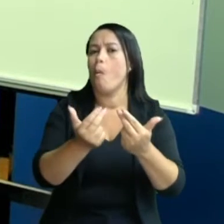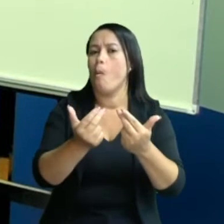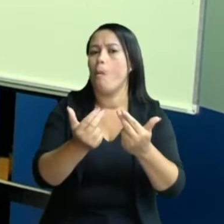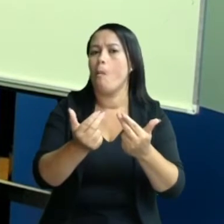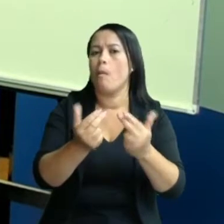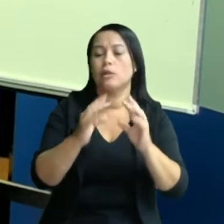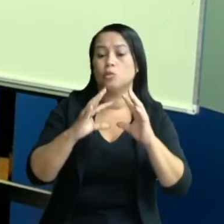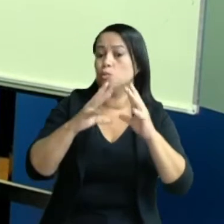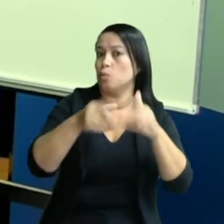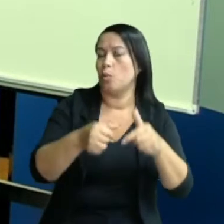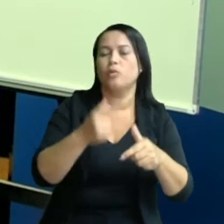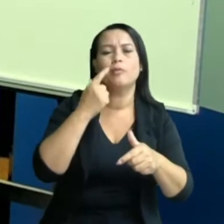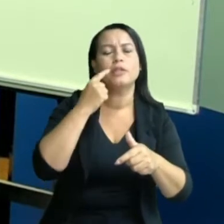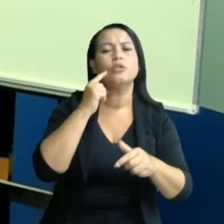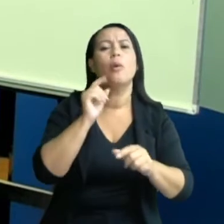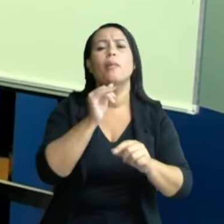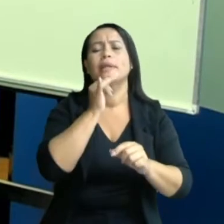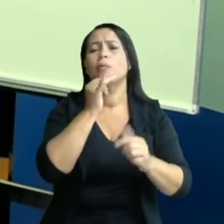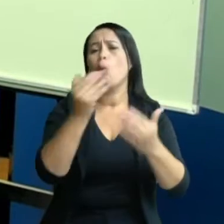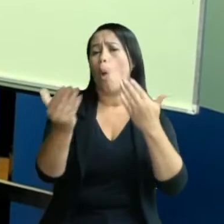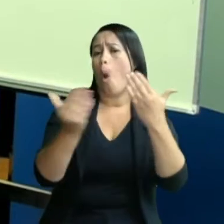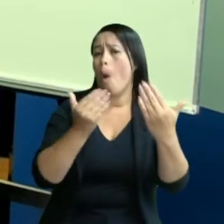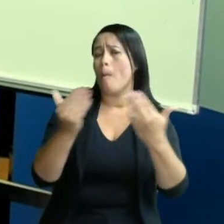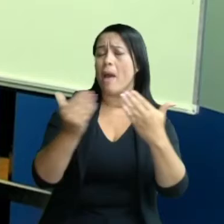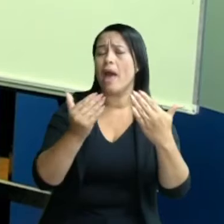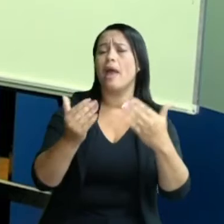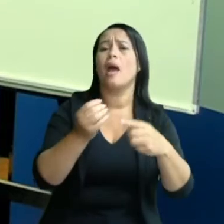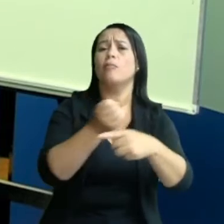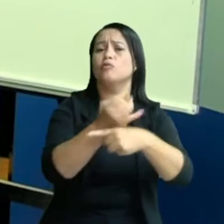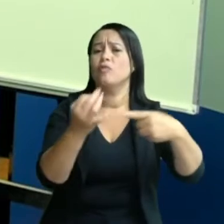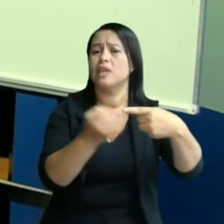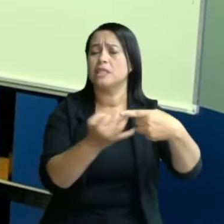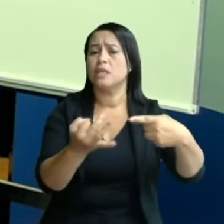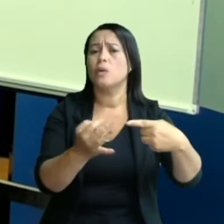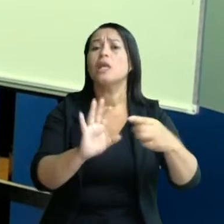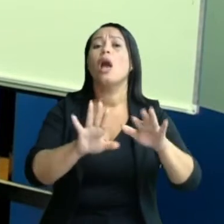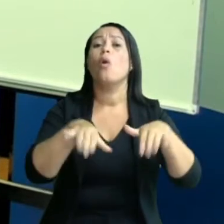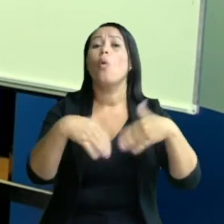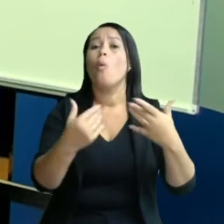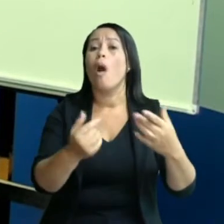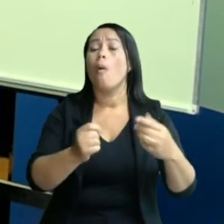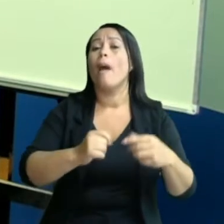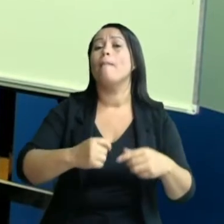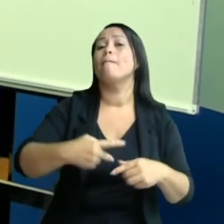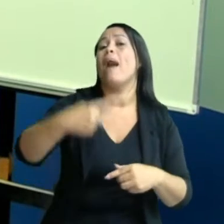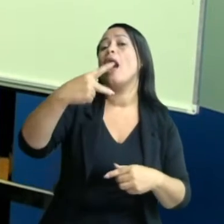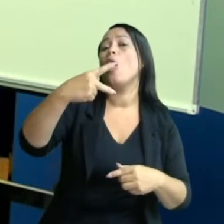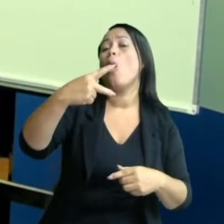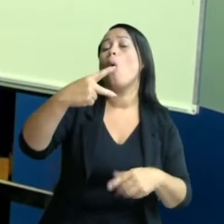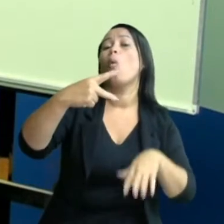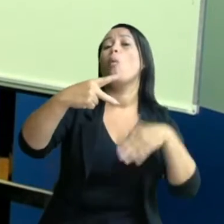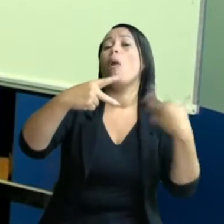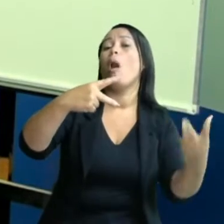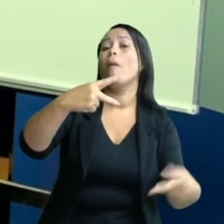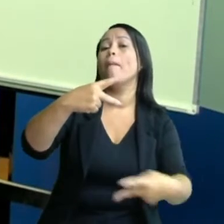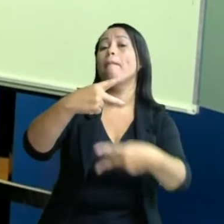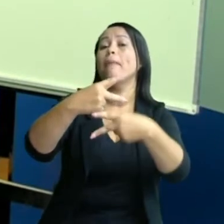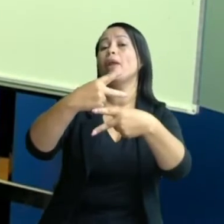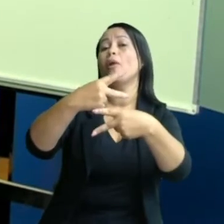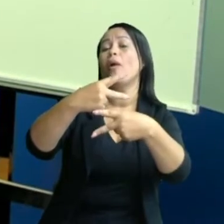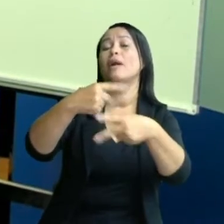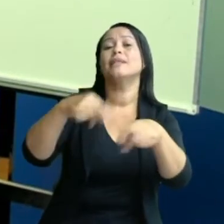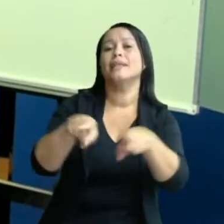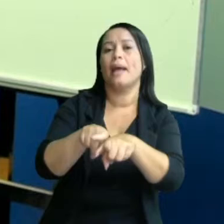também comparamos frações. Nós vimos qual fração é maior, qual fração é